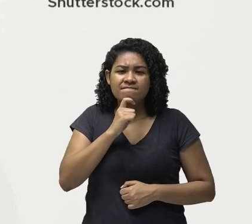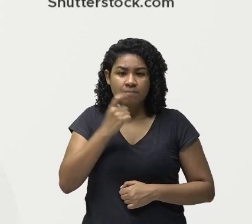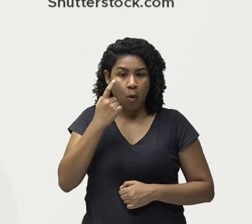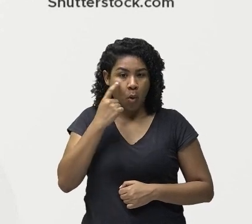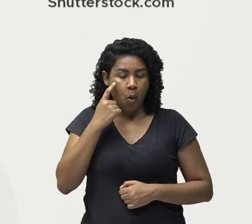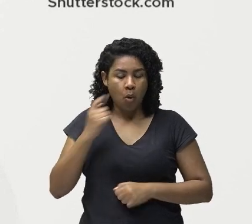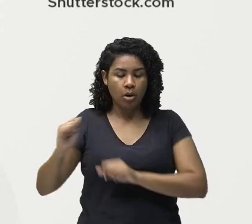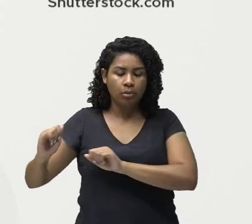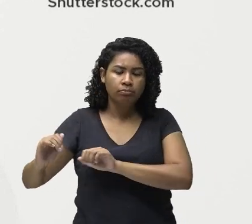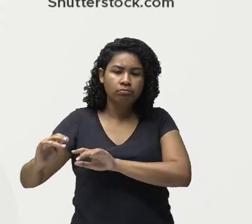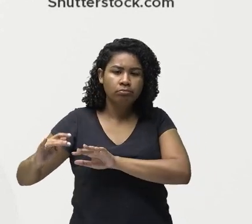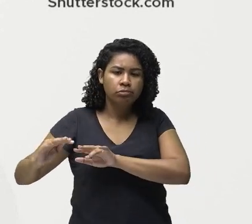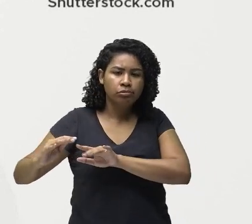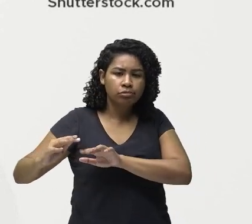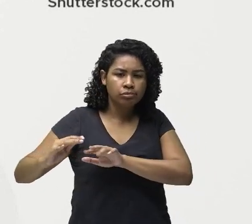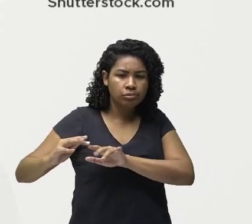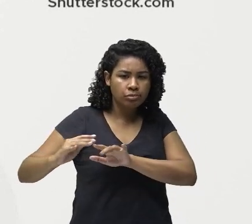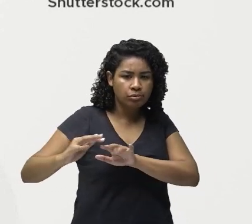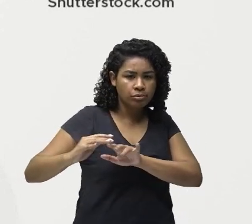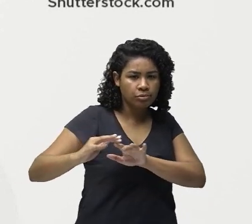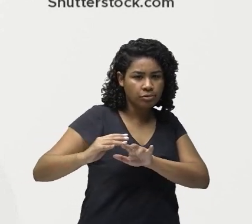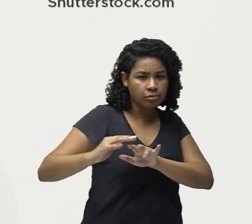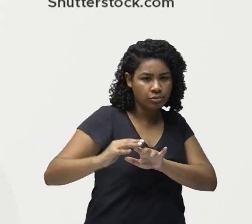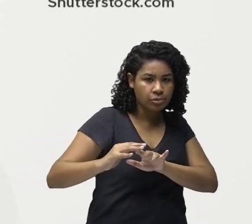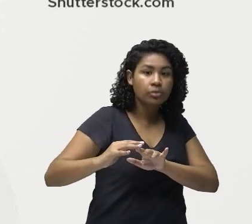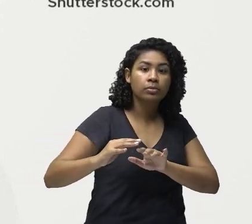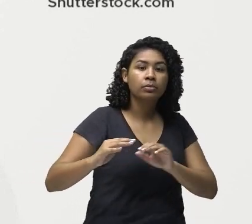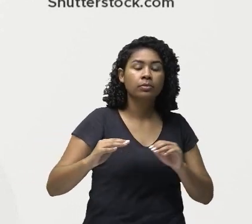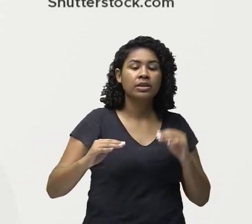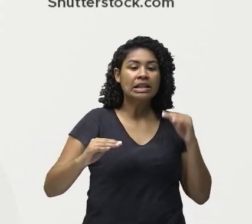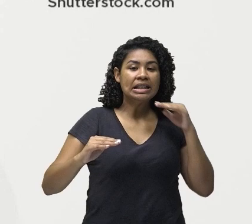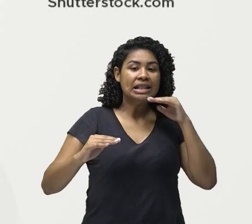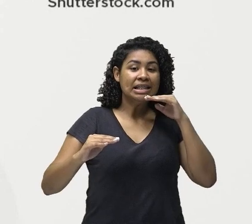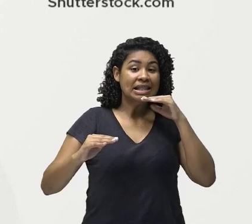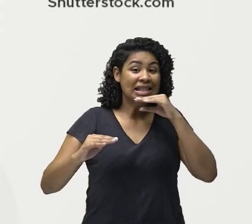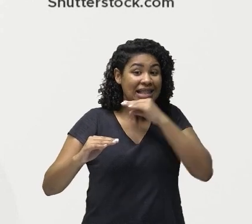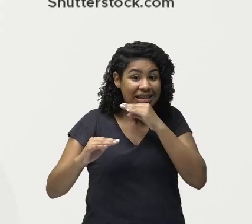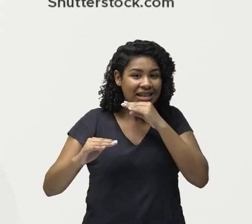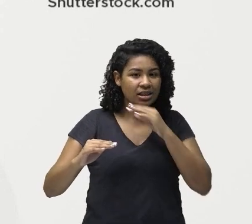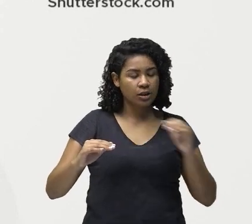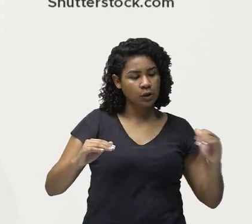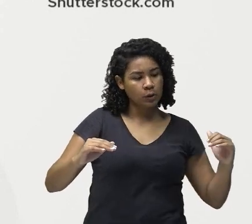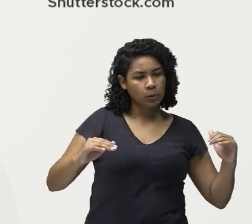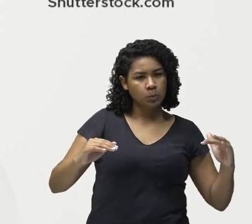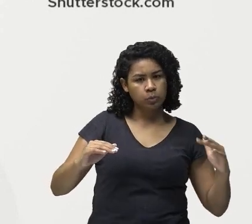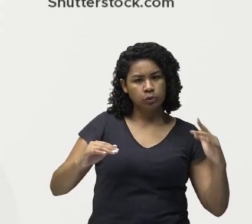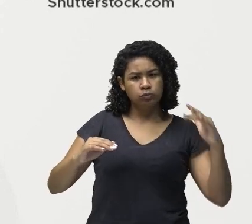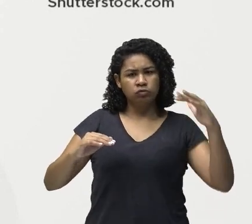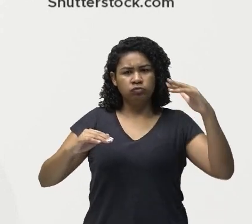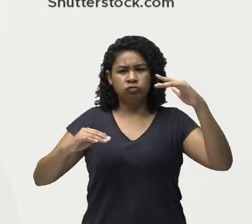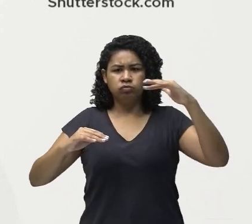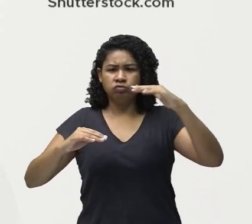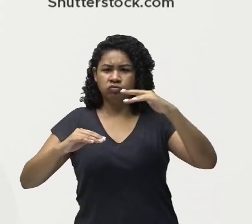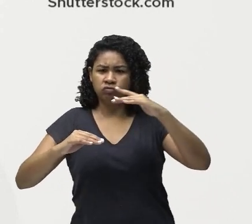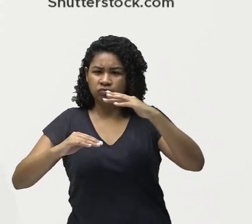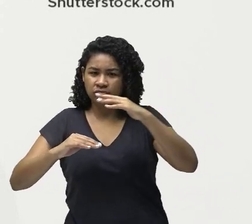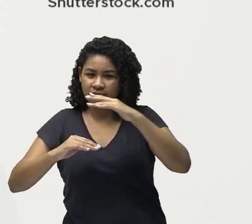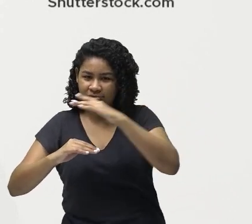forma mais densa e ele passa por baixo desse ar quente. Então, o ar quente sobe, o